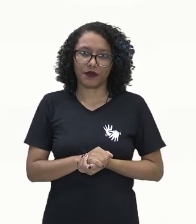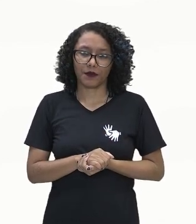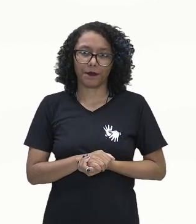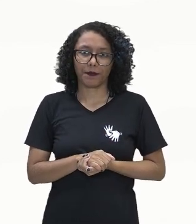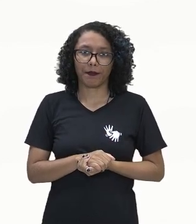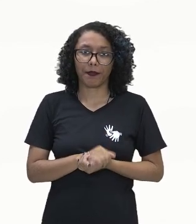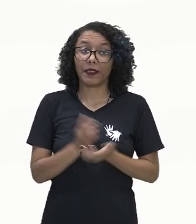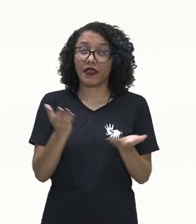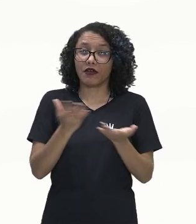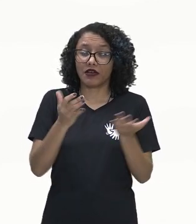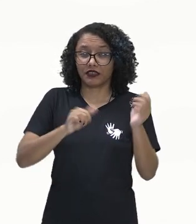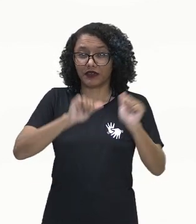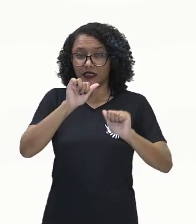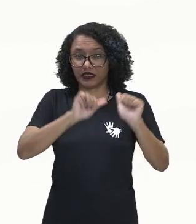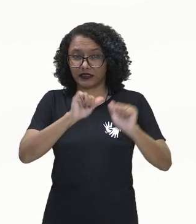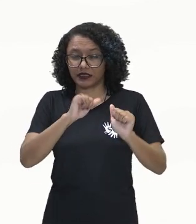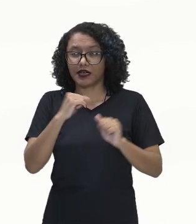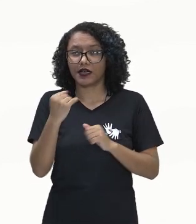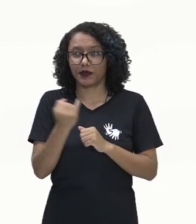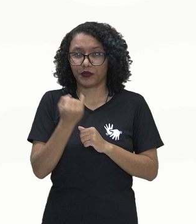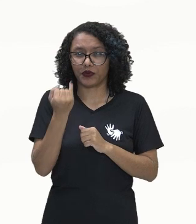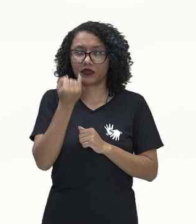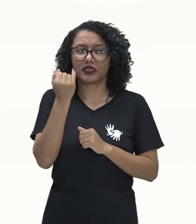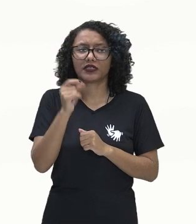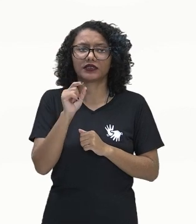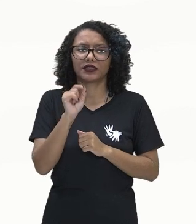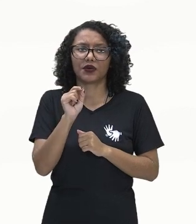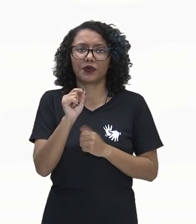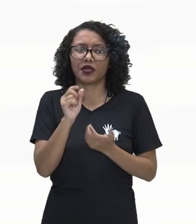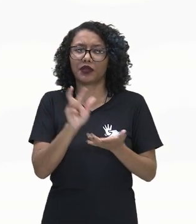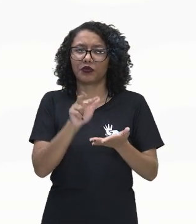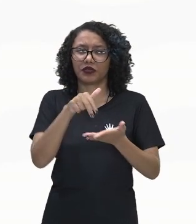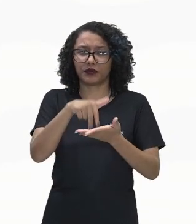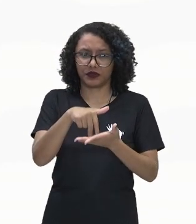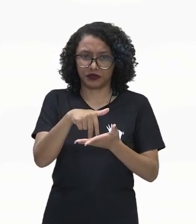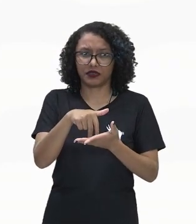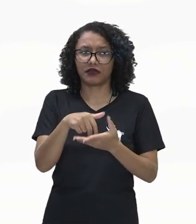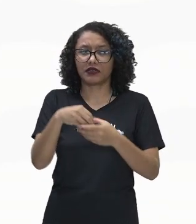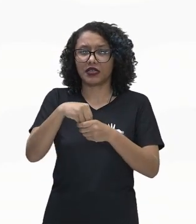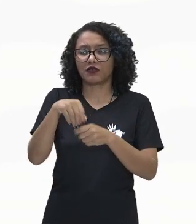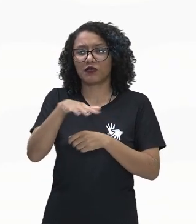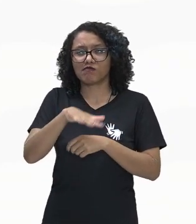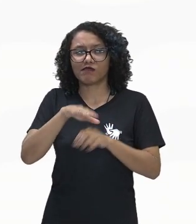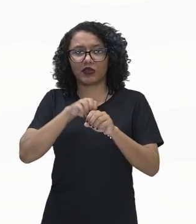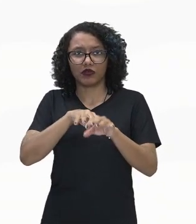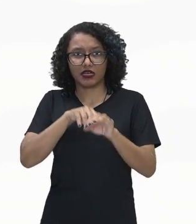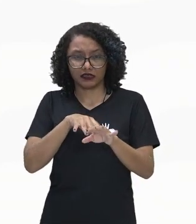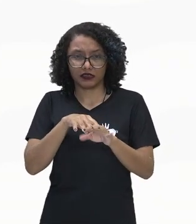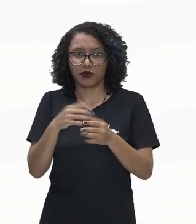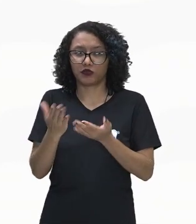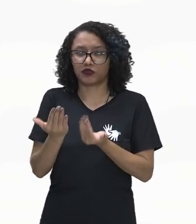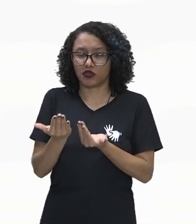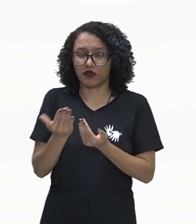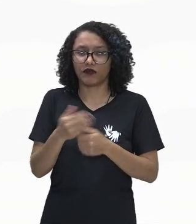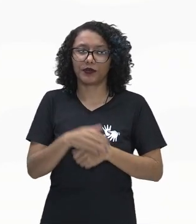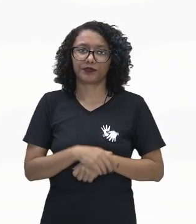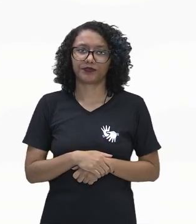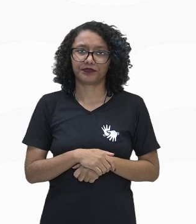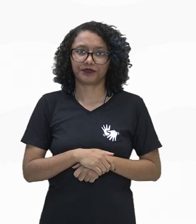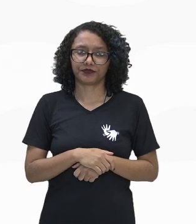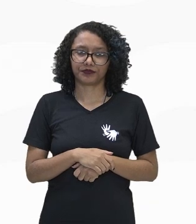a importância do protagonismo na educação dos jovens, de como é importante esse protagonismo